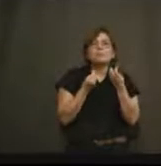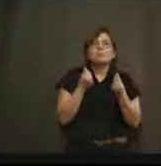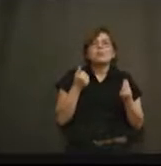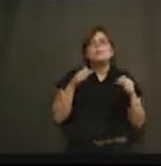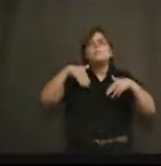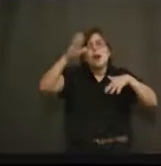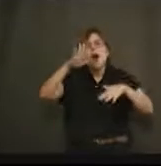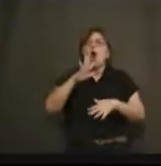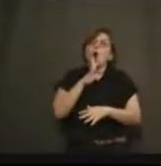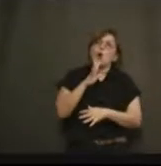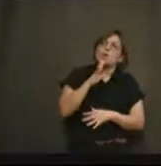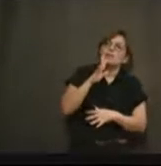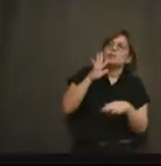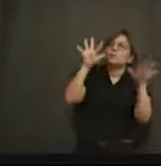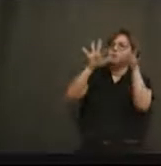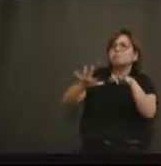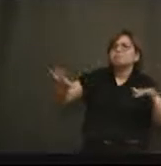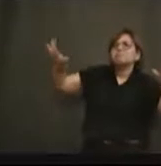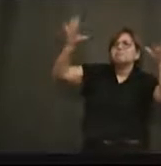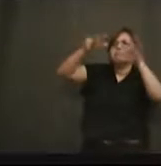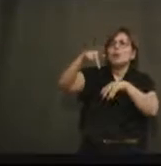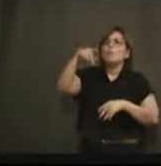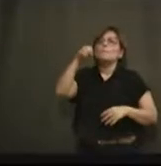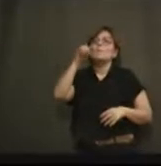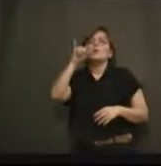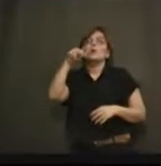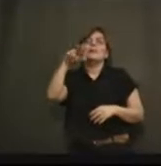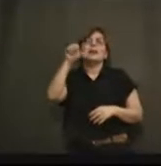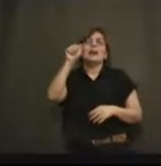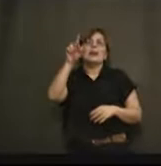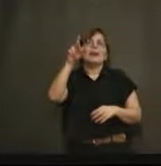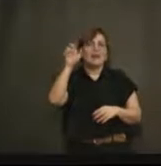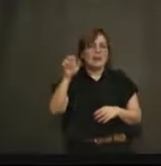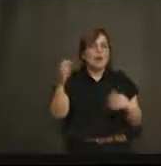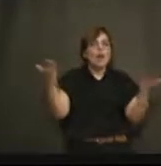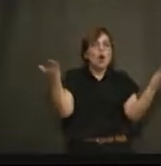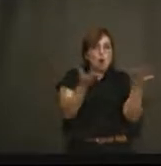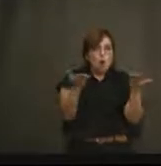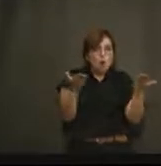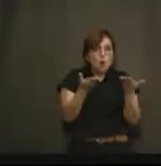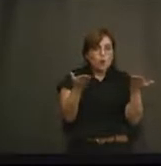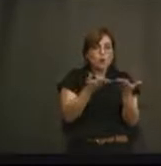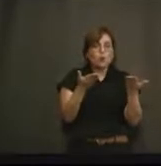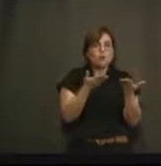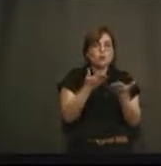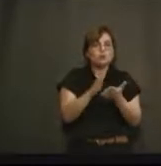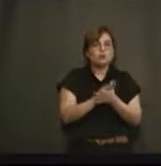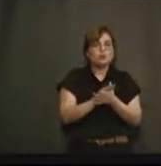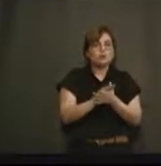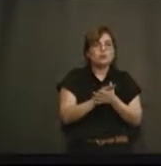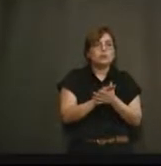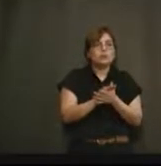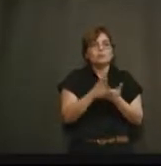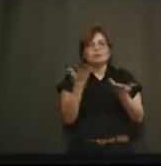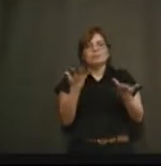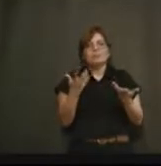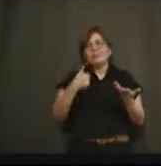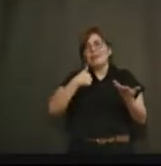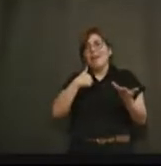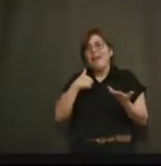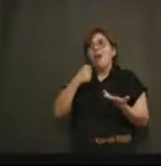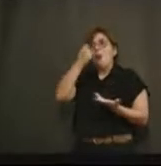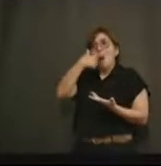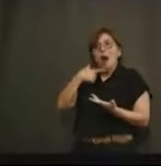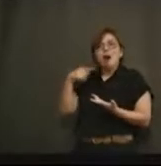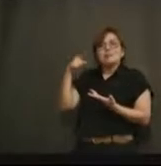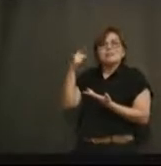conhecedora da dimensão de Poincaré. Hoje em dia, eu não tenho dúvida de dizer que se alguém fizer uma lista de 5 ou 6 maiores matemáticos da história,